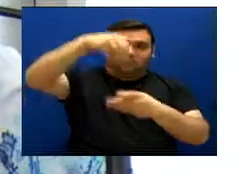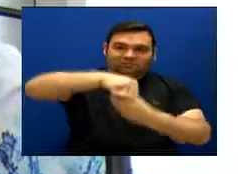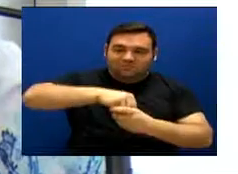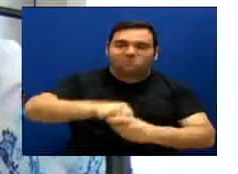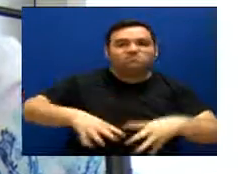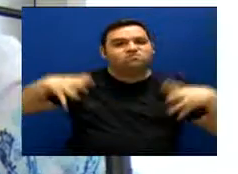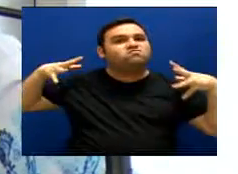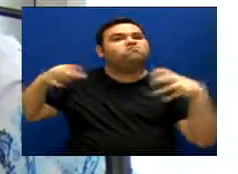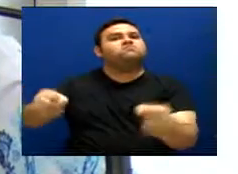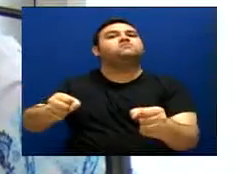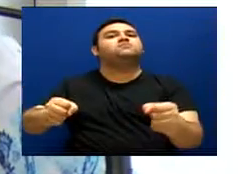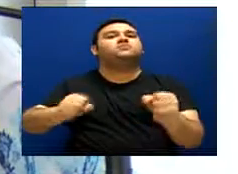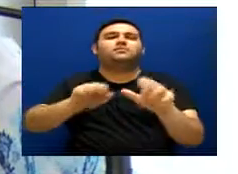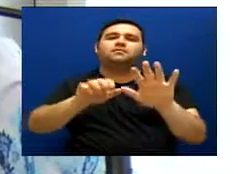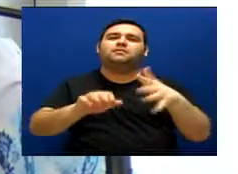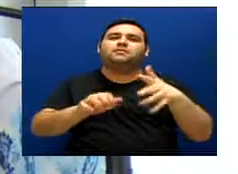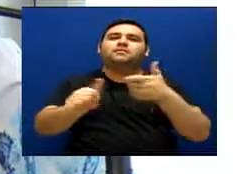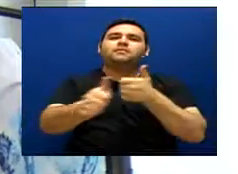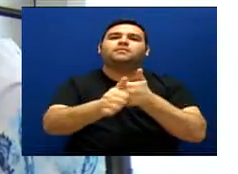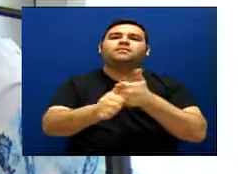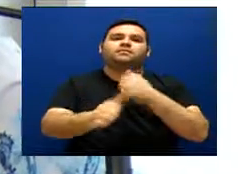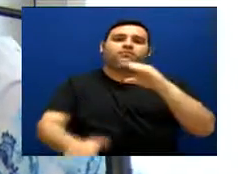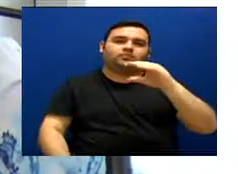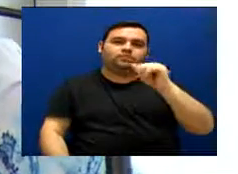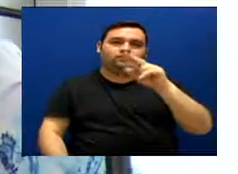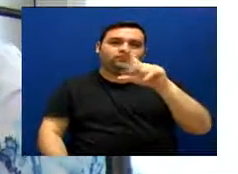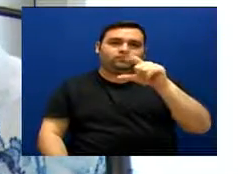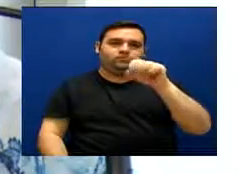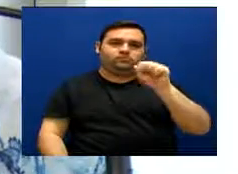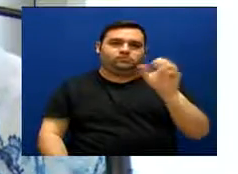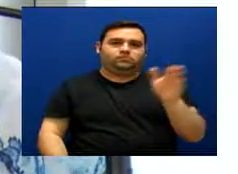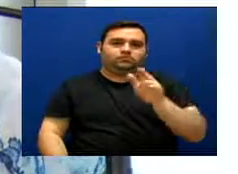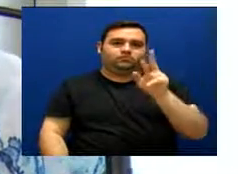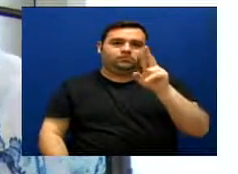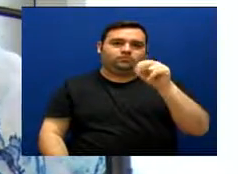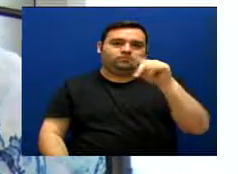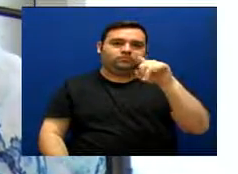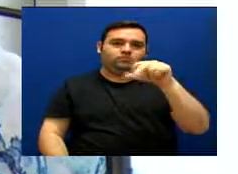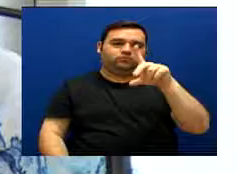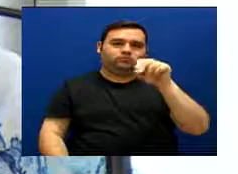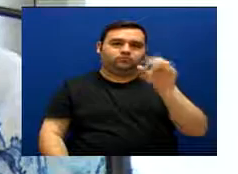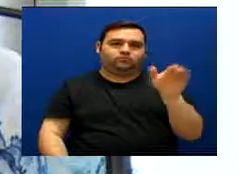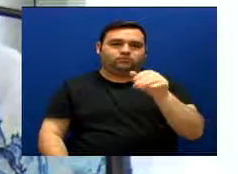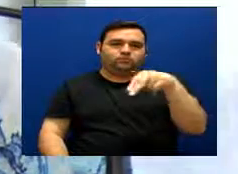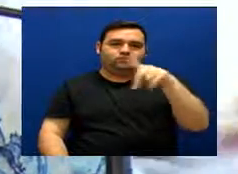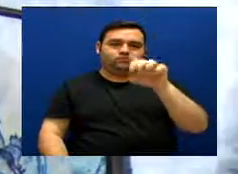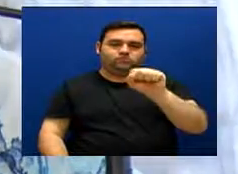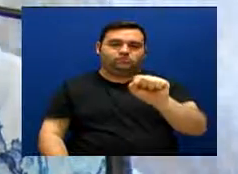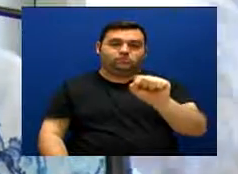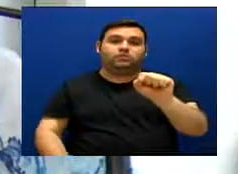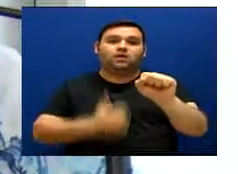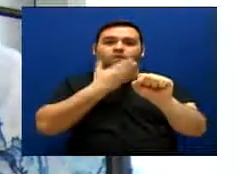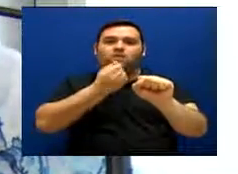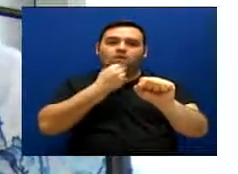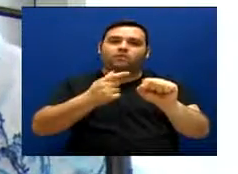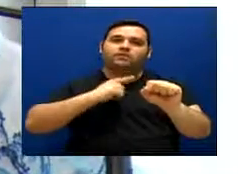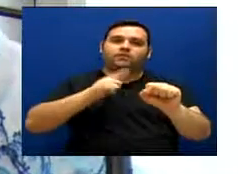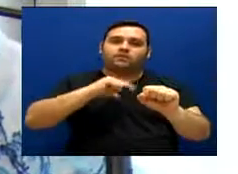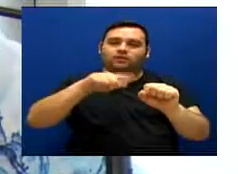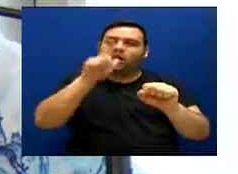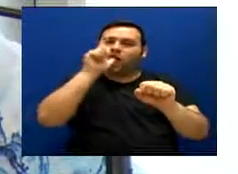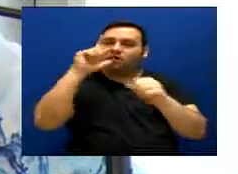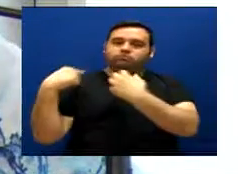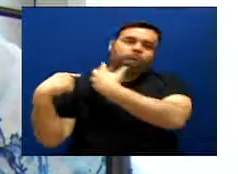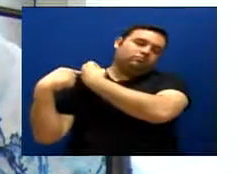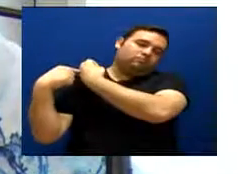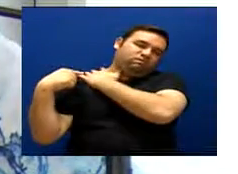coletivo, na altura da Avenida Carlos Reinaldo Mendes. Aqui perto, vereador Vanderlei, o homem ejaculou.